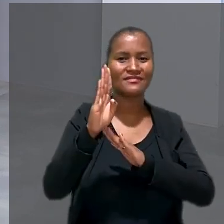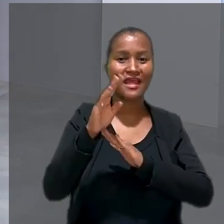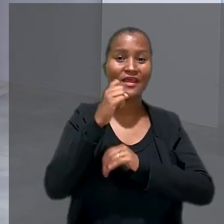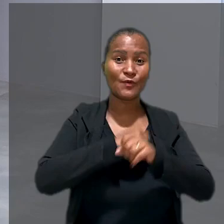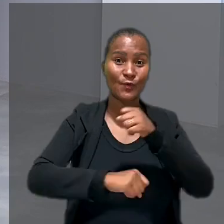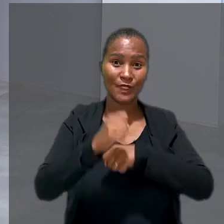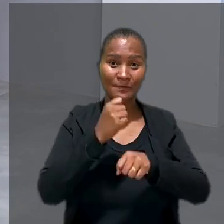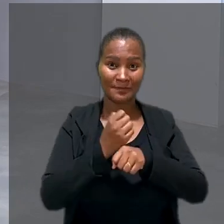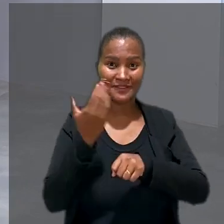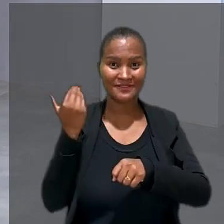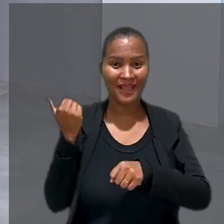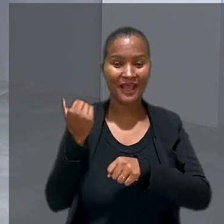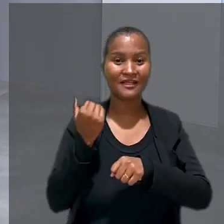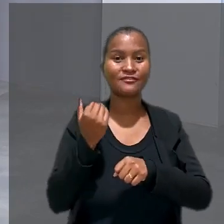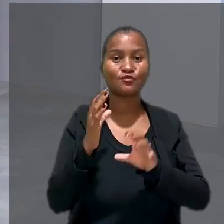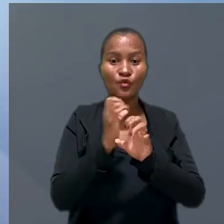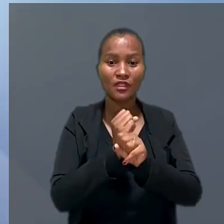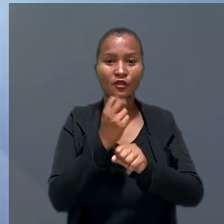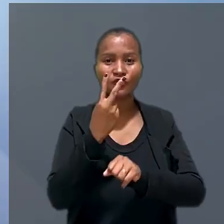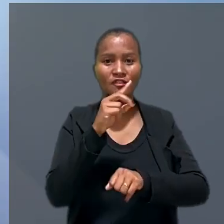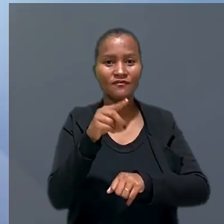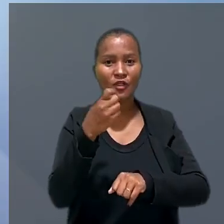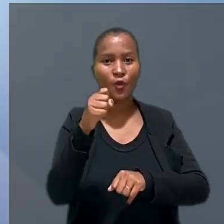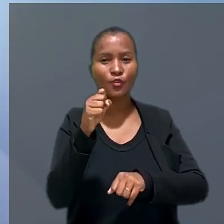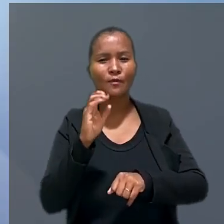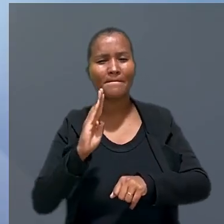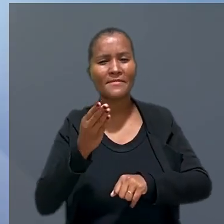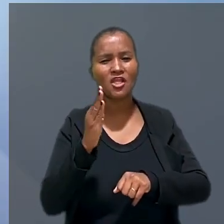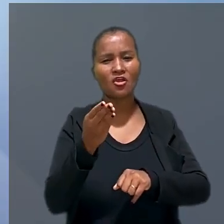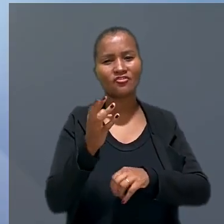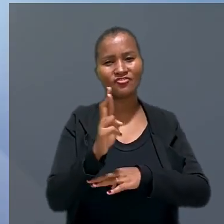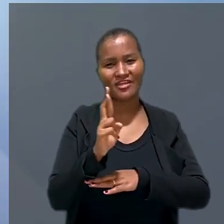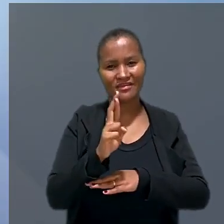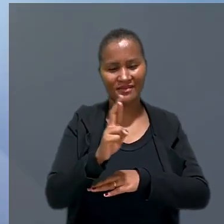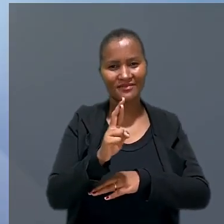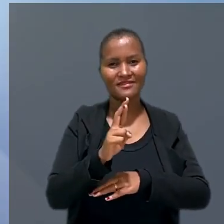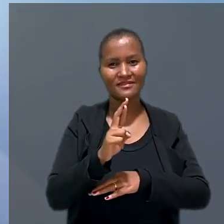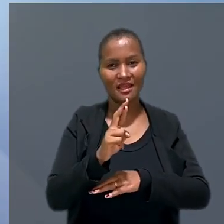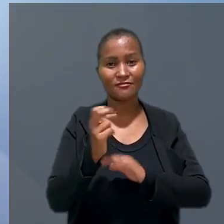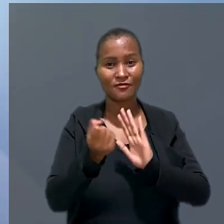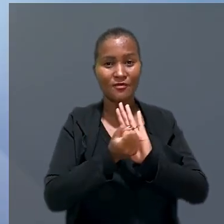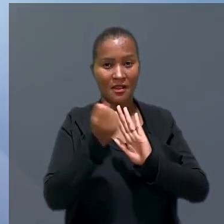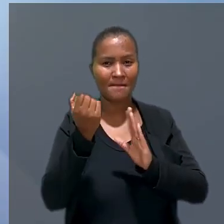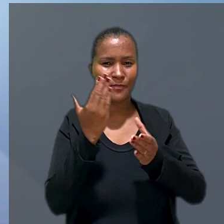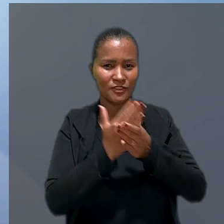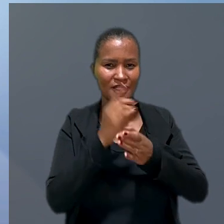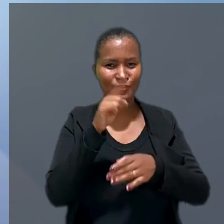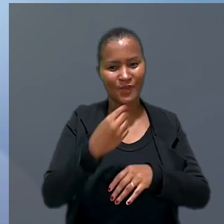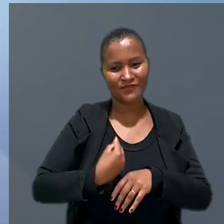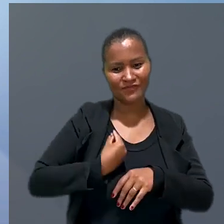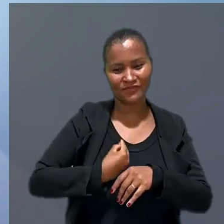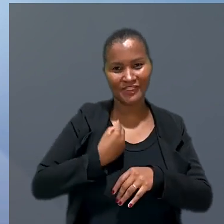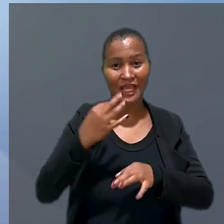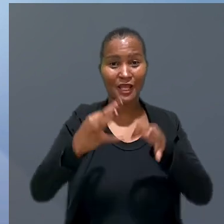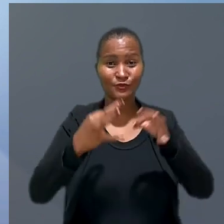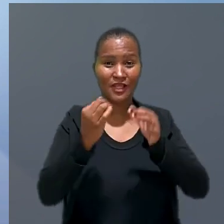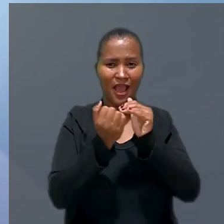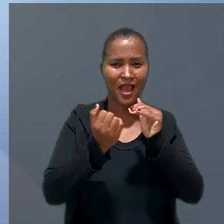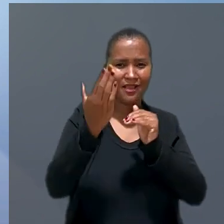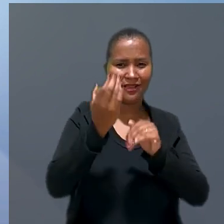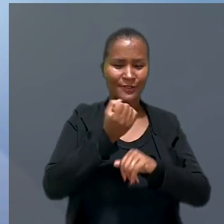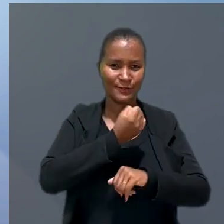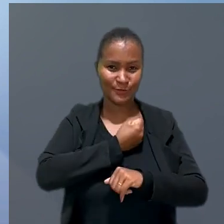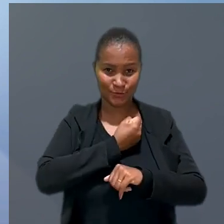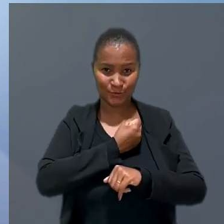viu, Luana? No ano passado, o total chegou a 2,8 bilhões de reais. Com o slogan Processos são vidas, a